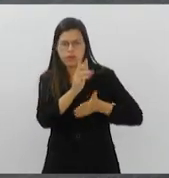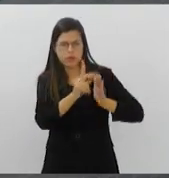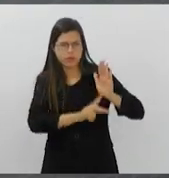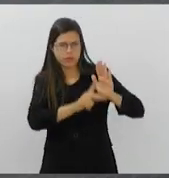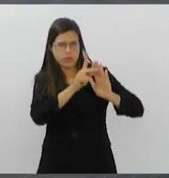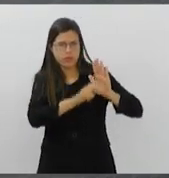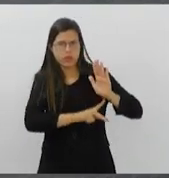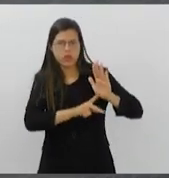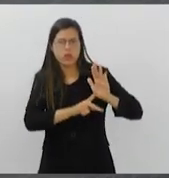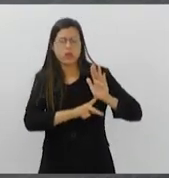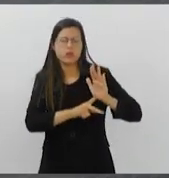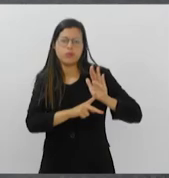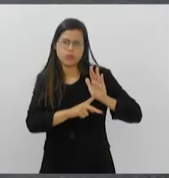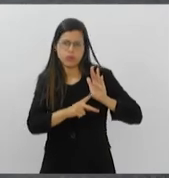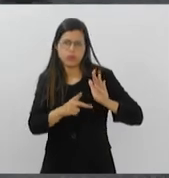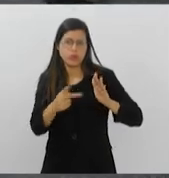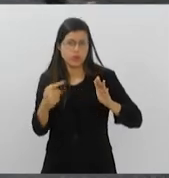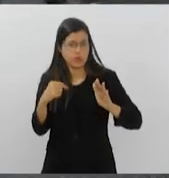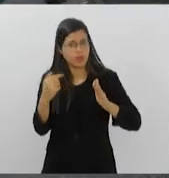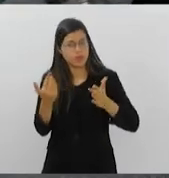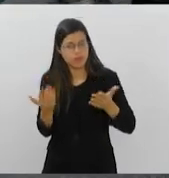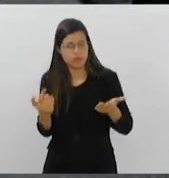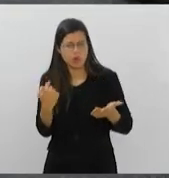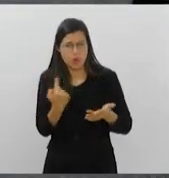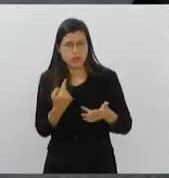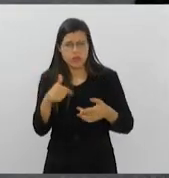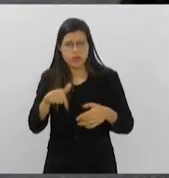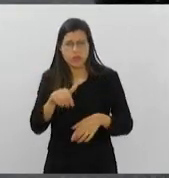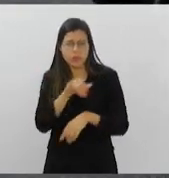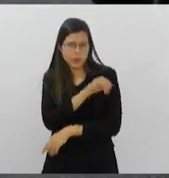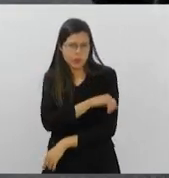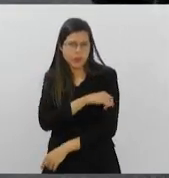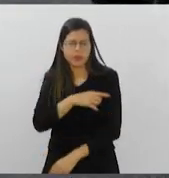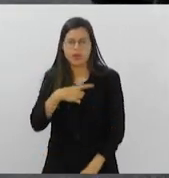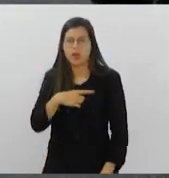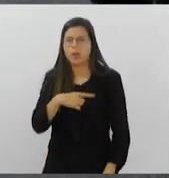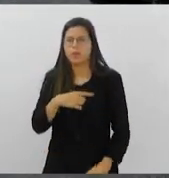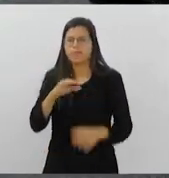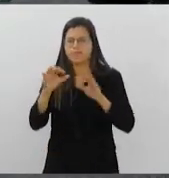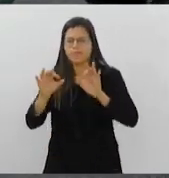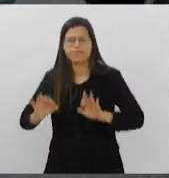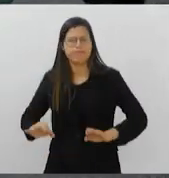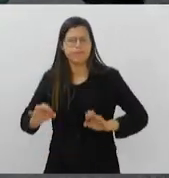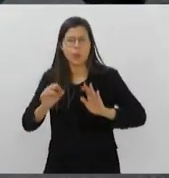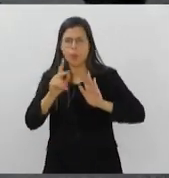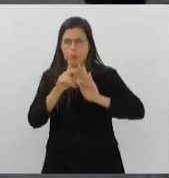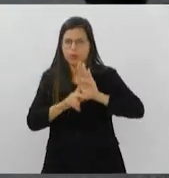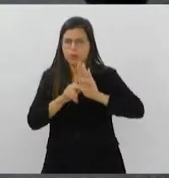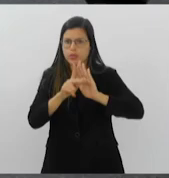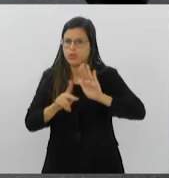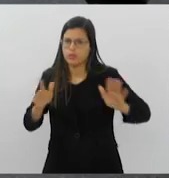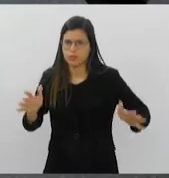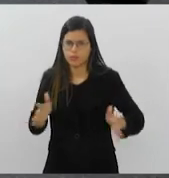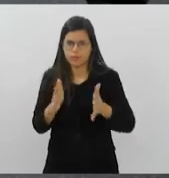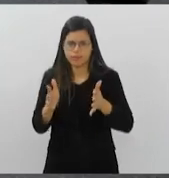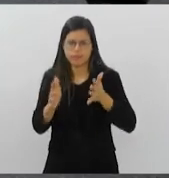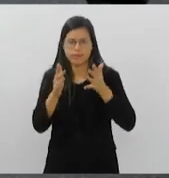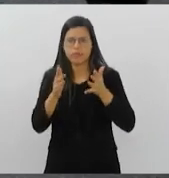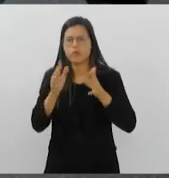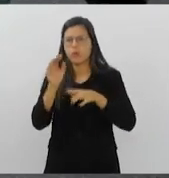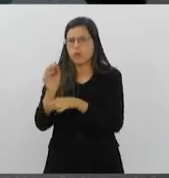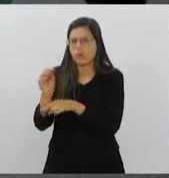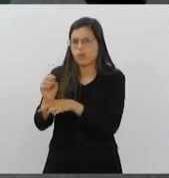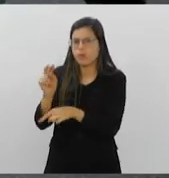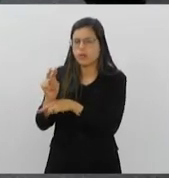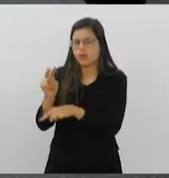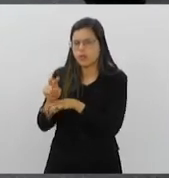sociedade fluminense tem hoje, porque com certeza é um projeto que vai estar aí incentivando o cuidado,